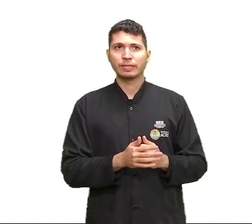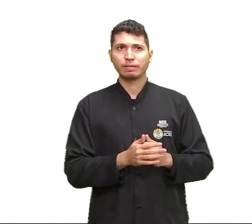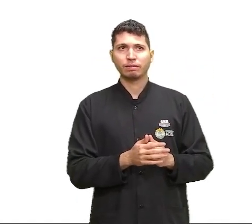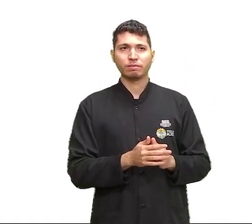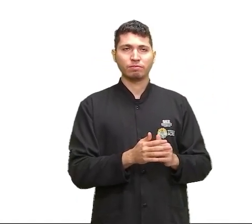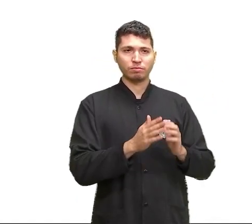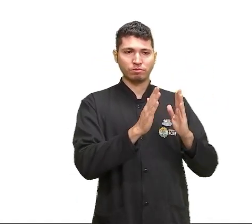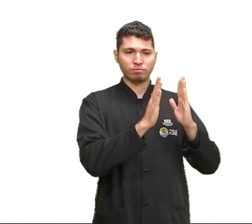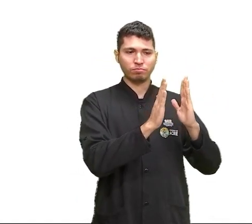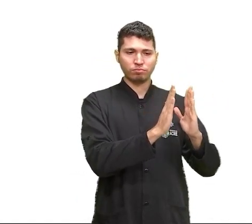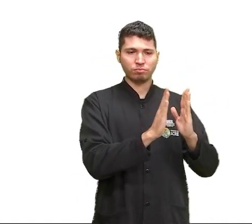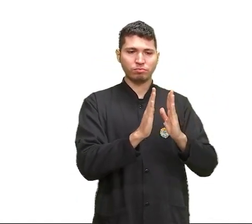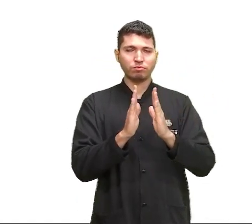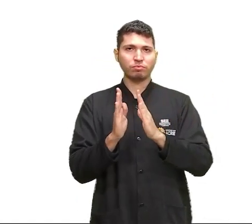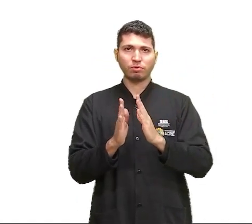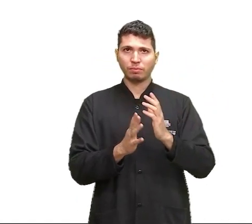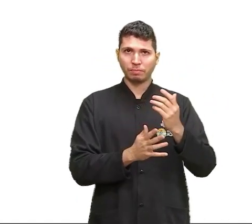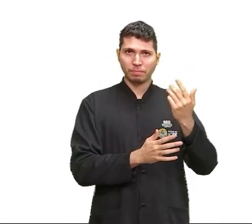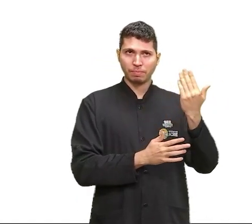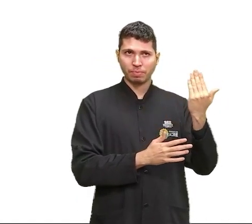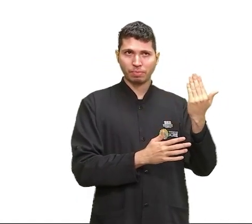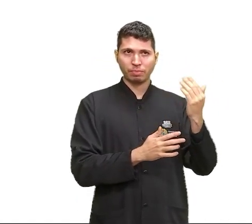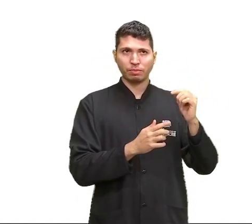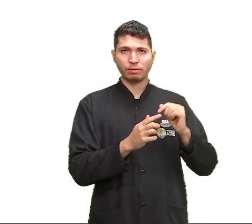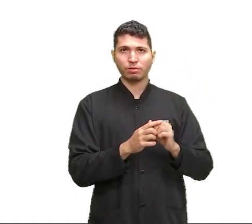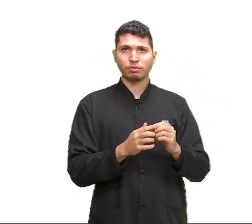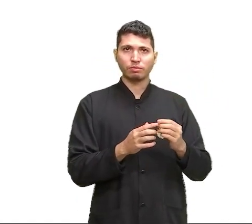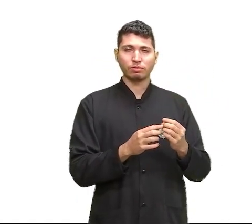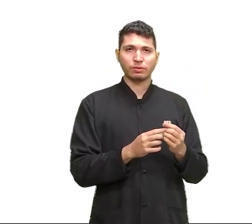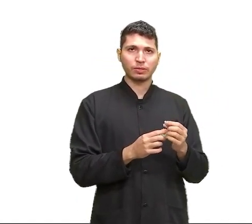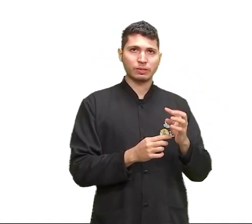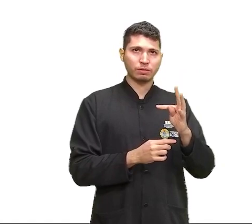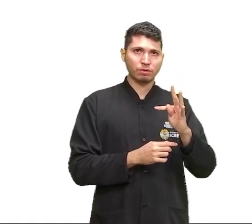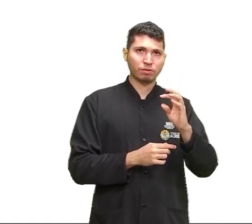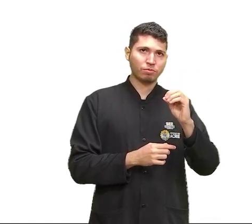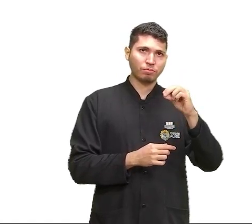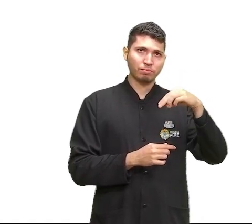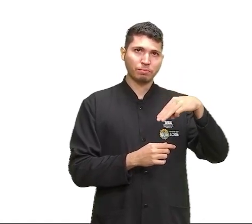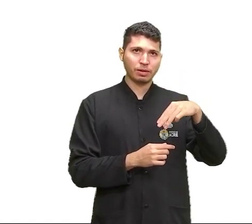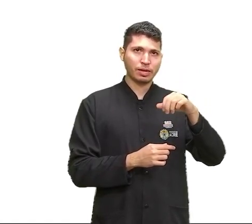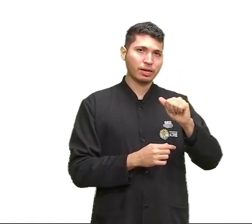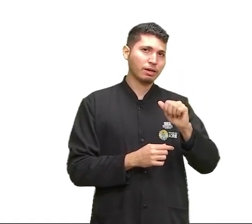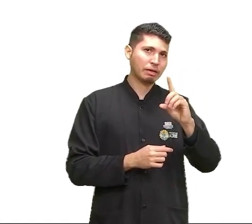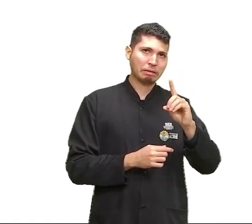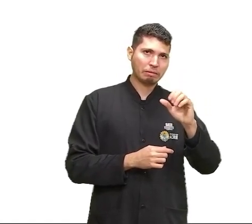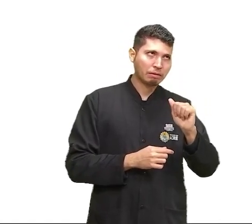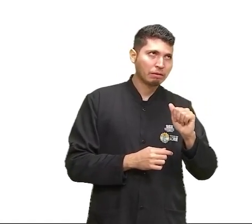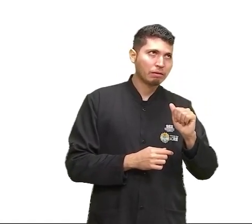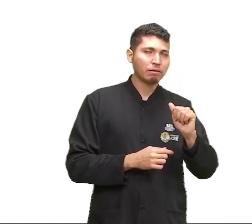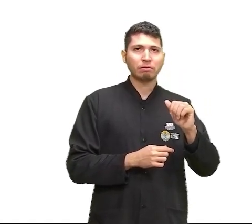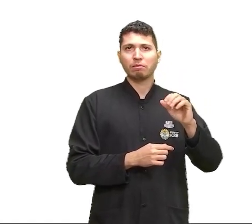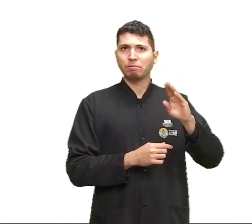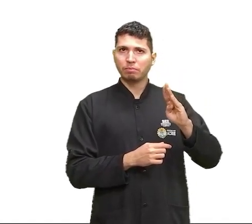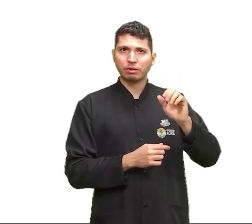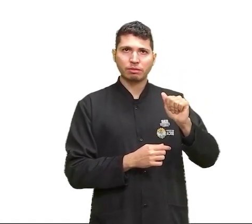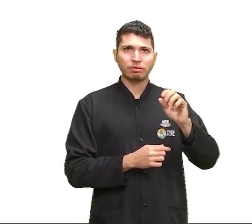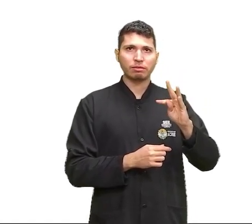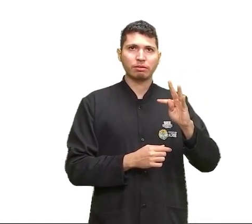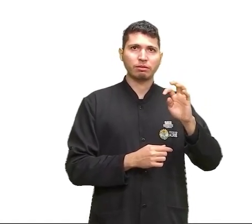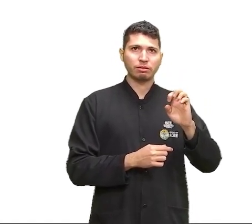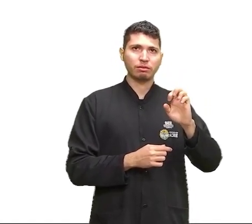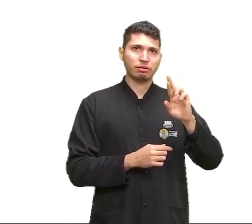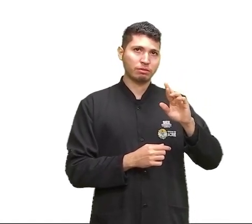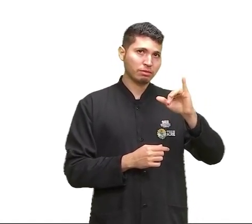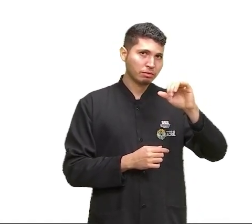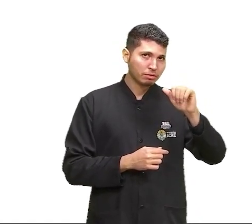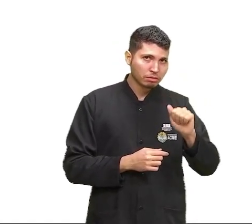uma fonte de tensão. Pode ser ela uma tomada, pode ser ela uma bateria, varia, perfeito? Galera,